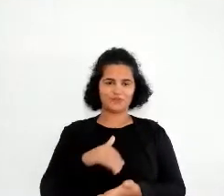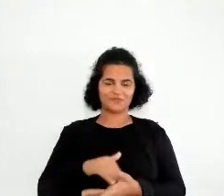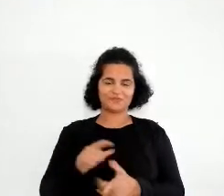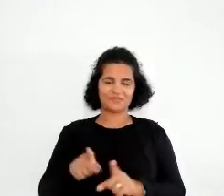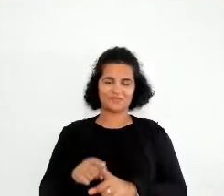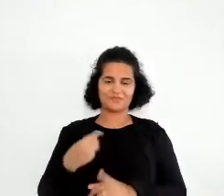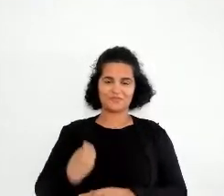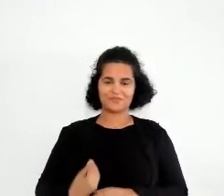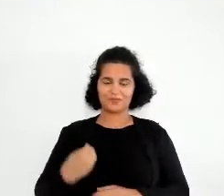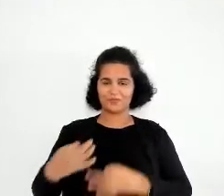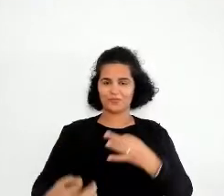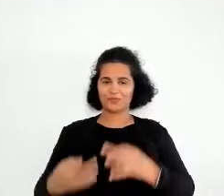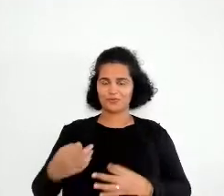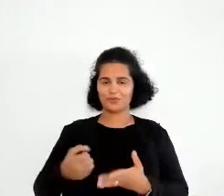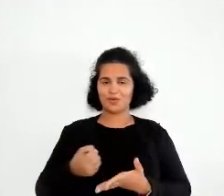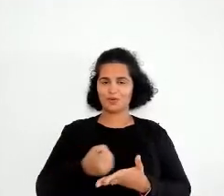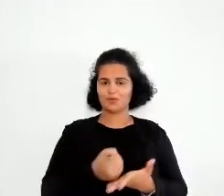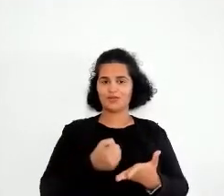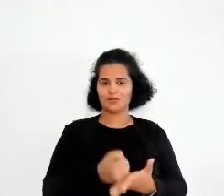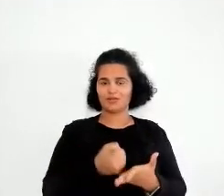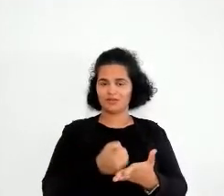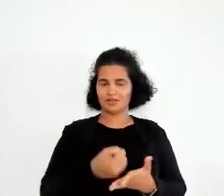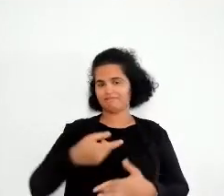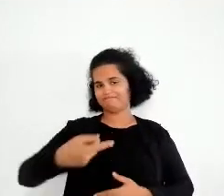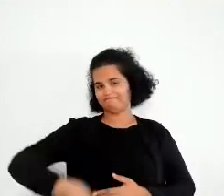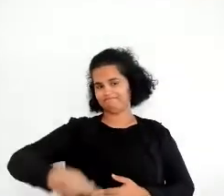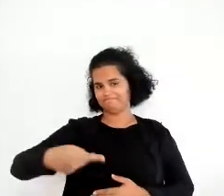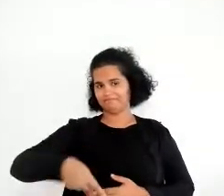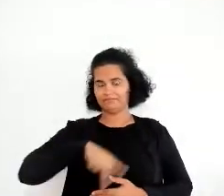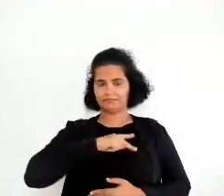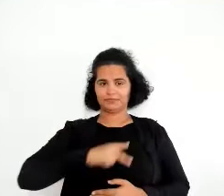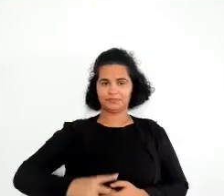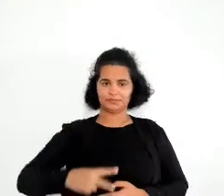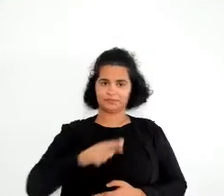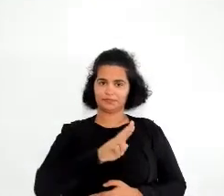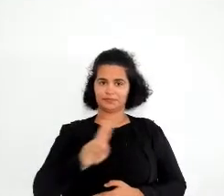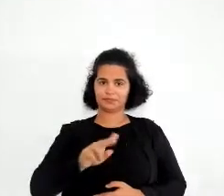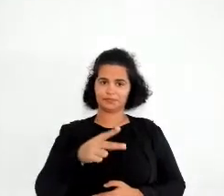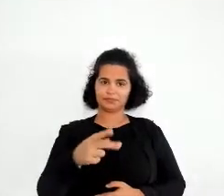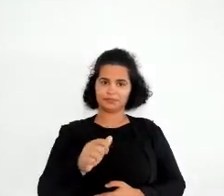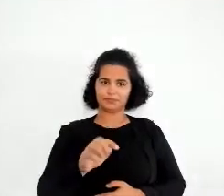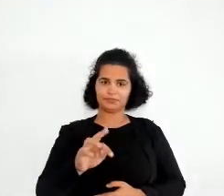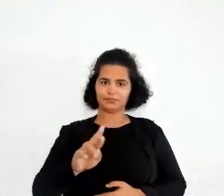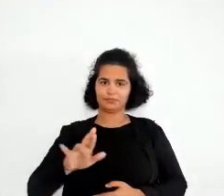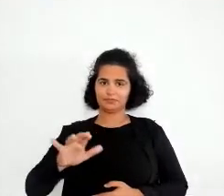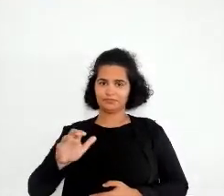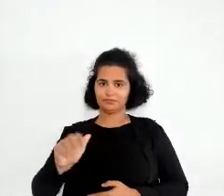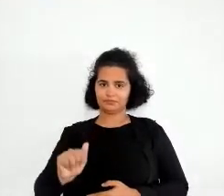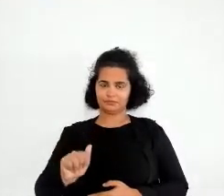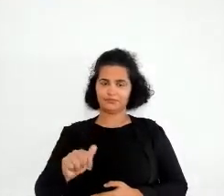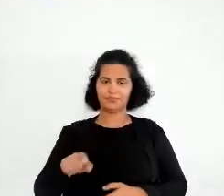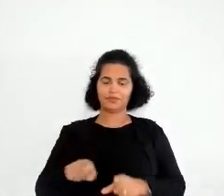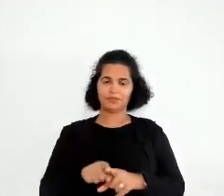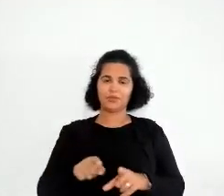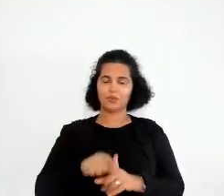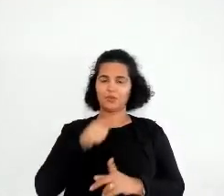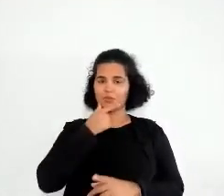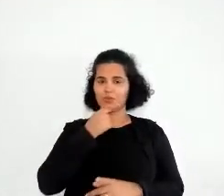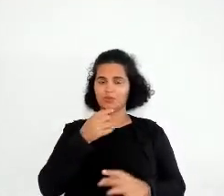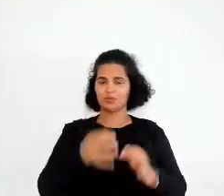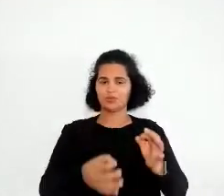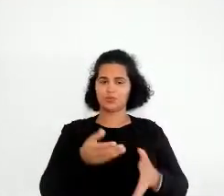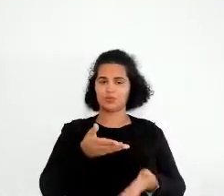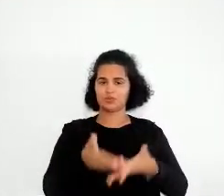presidência desta Igreja Corte, Patrícia Gondim, e o juiz auxiliar da presidência, João Afonso Moraes, por Deus.